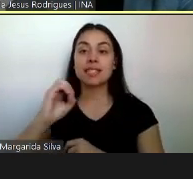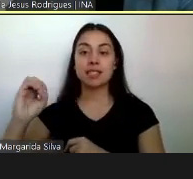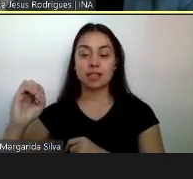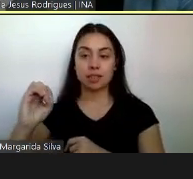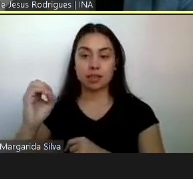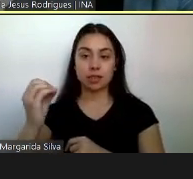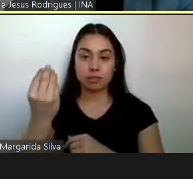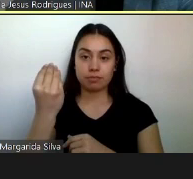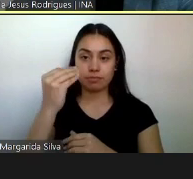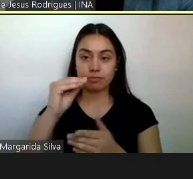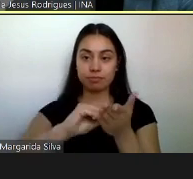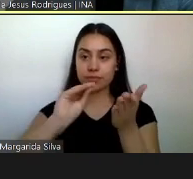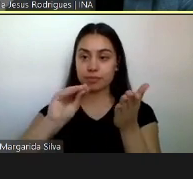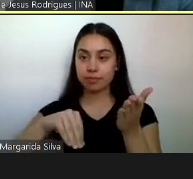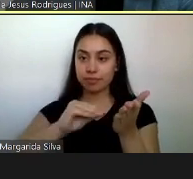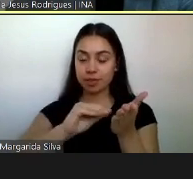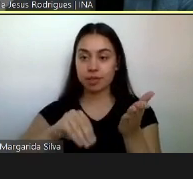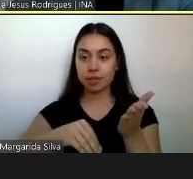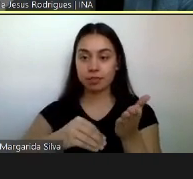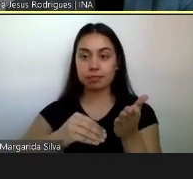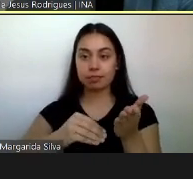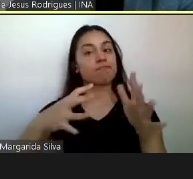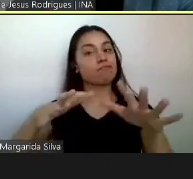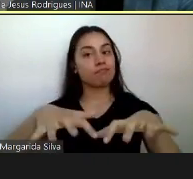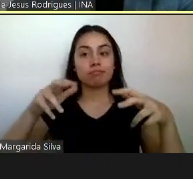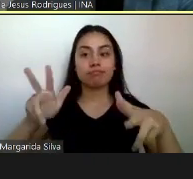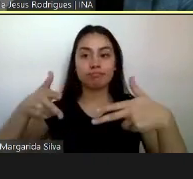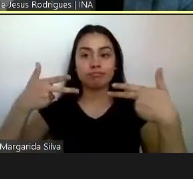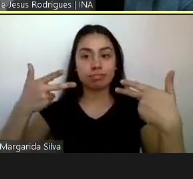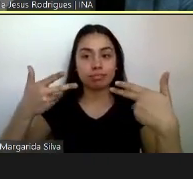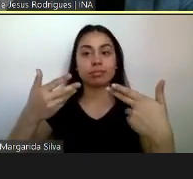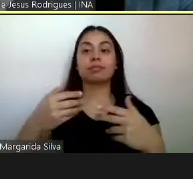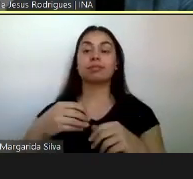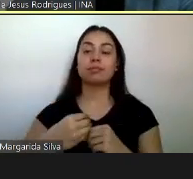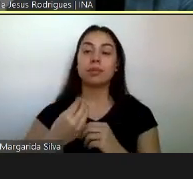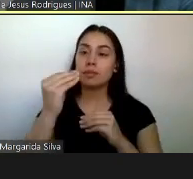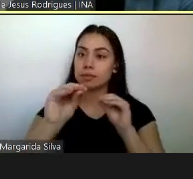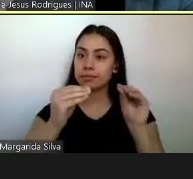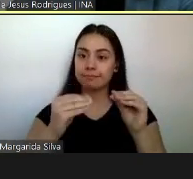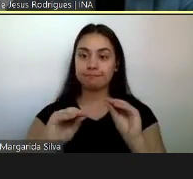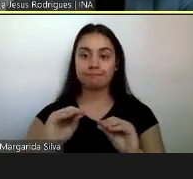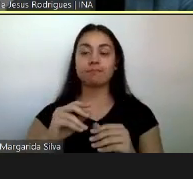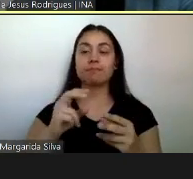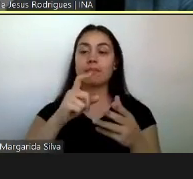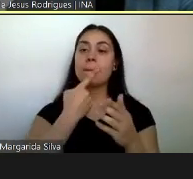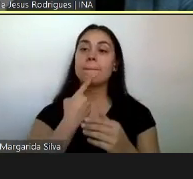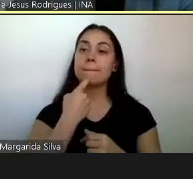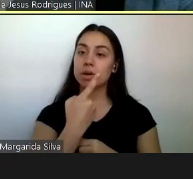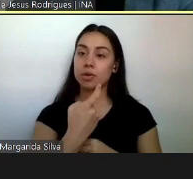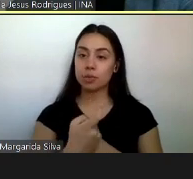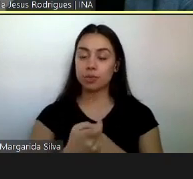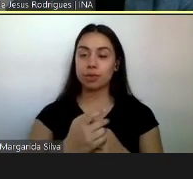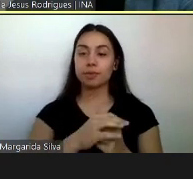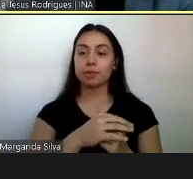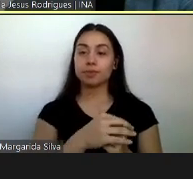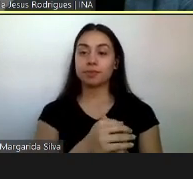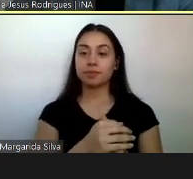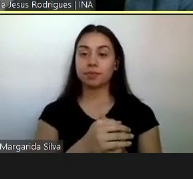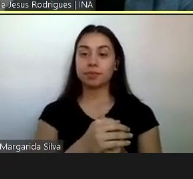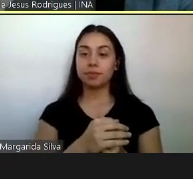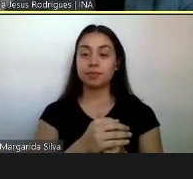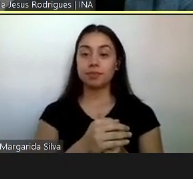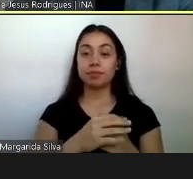desculpa, pelo que contamos com um webinar bastante participado. Aproveitamos para informar que esta sessão está a